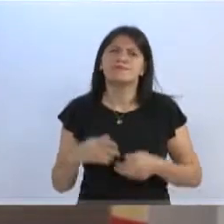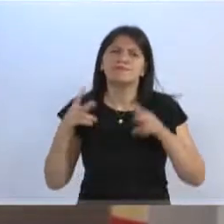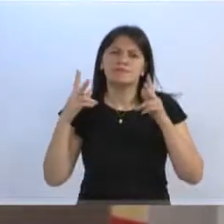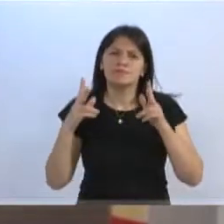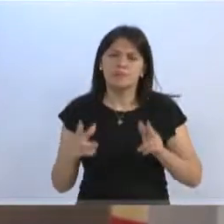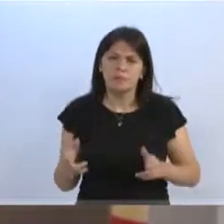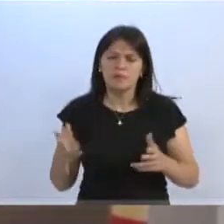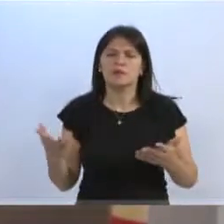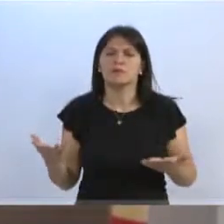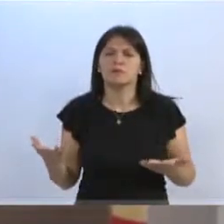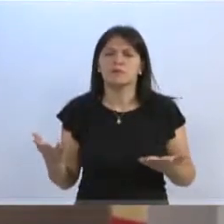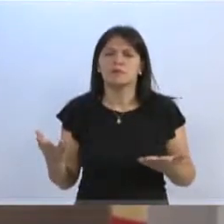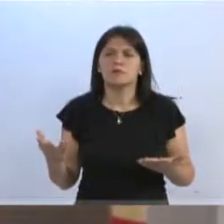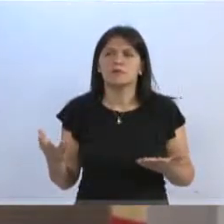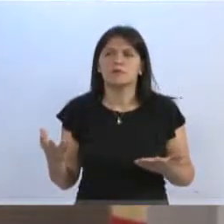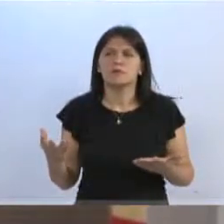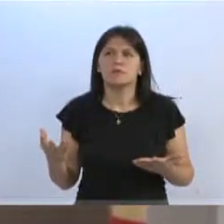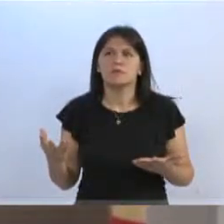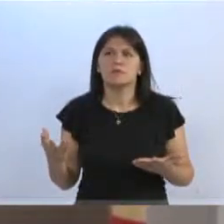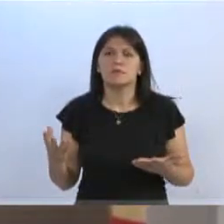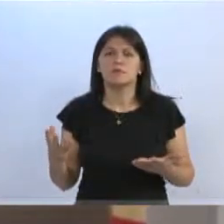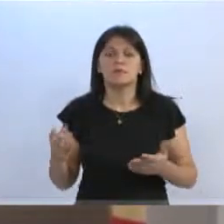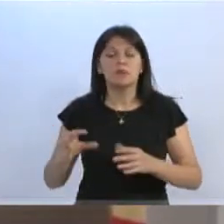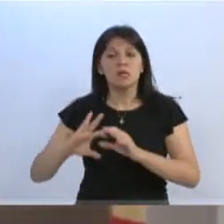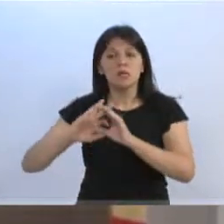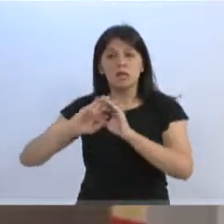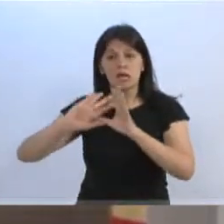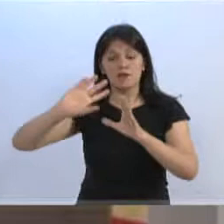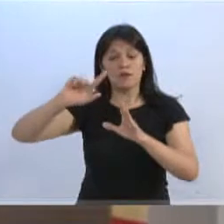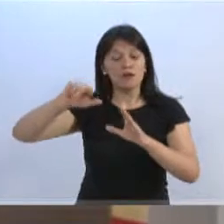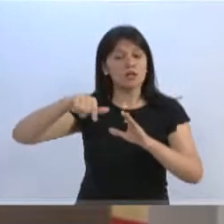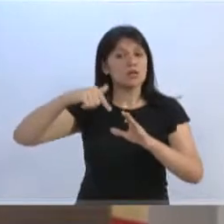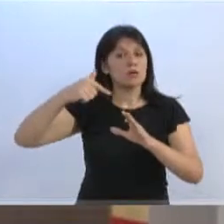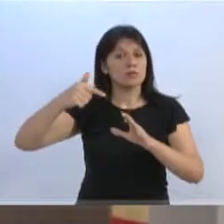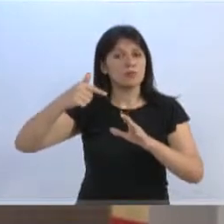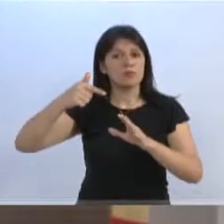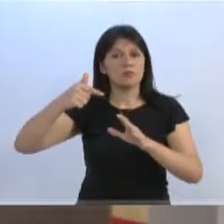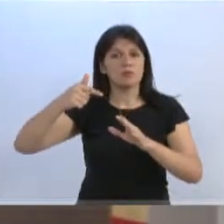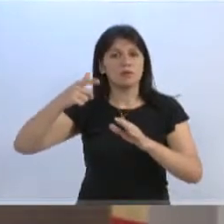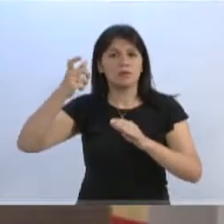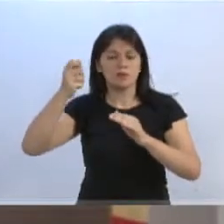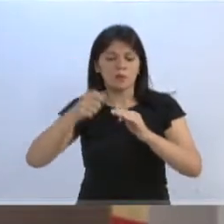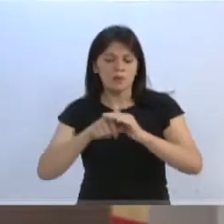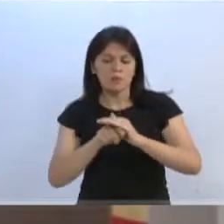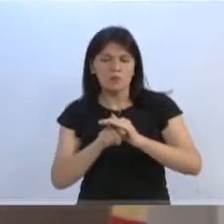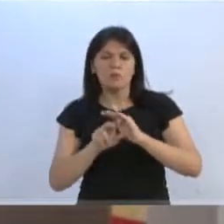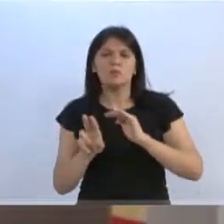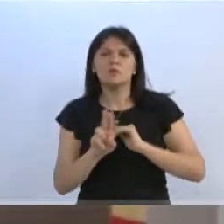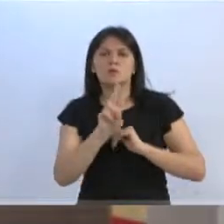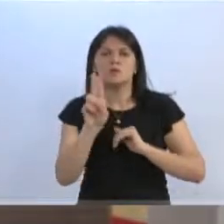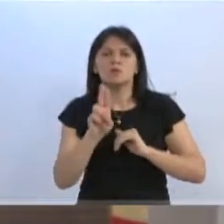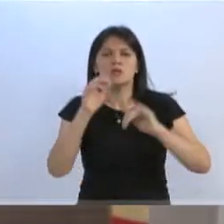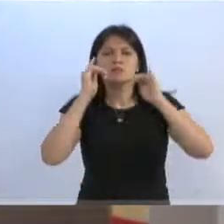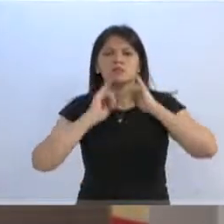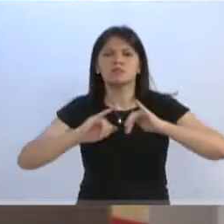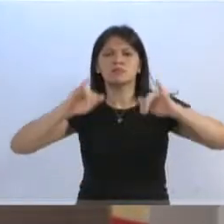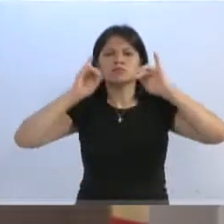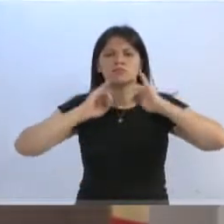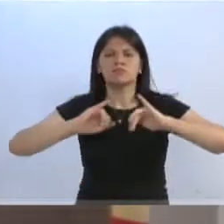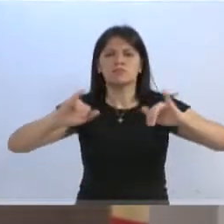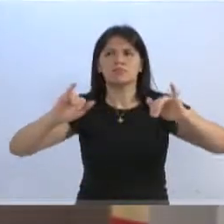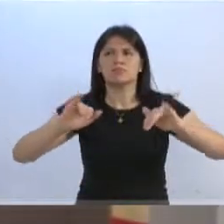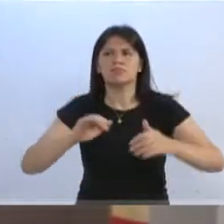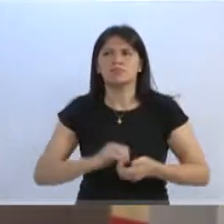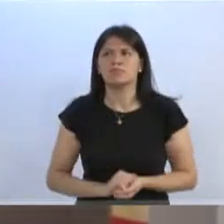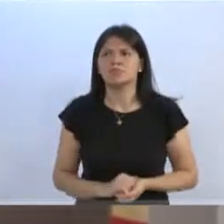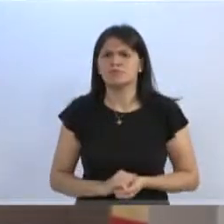conselho autorizou, logo depois, que o fundo fosse usado para publicidade.